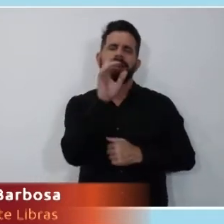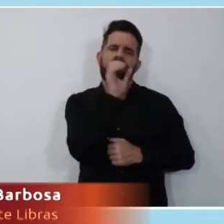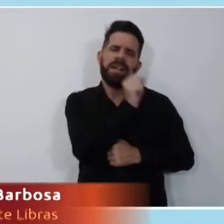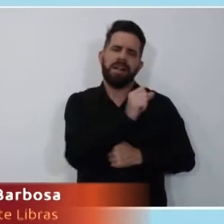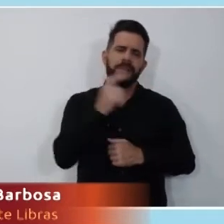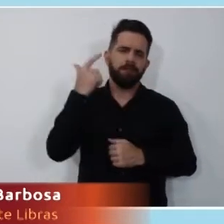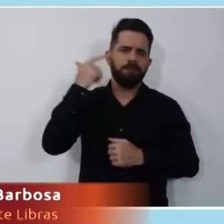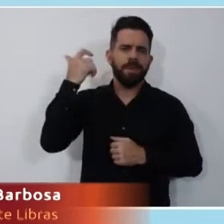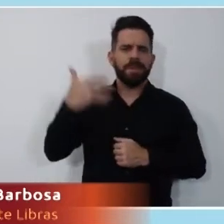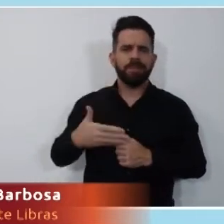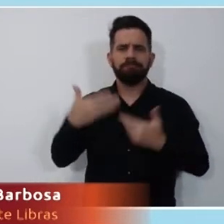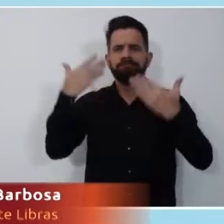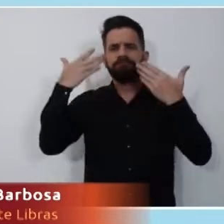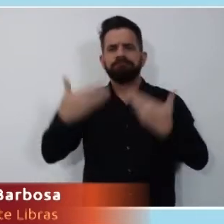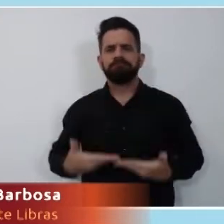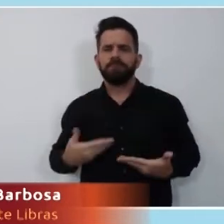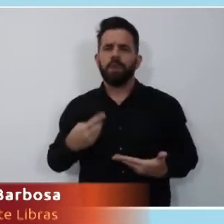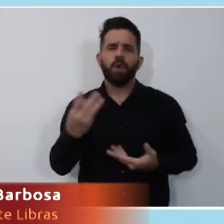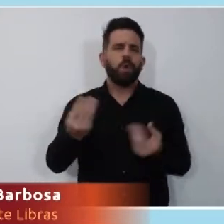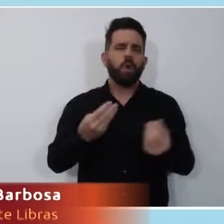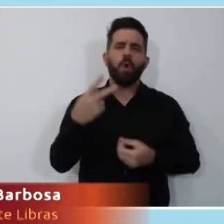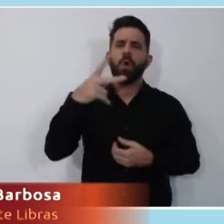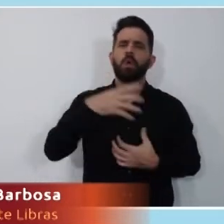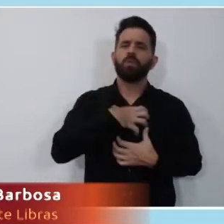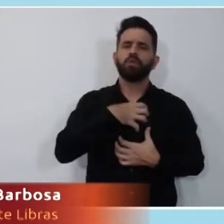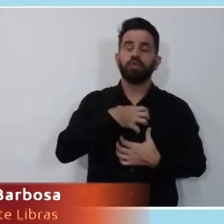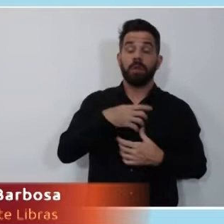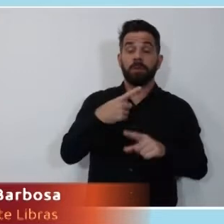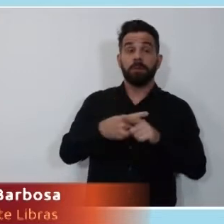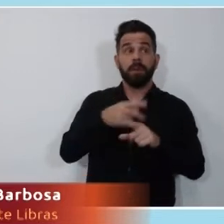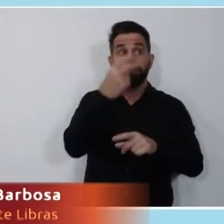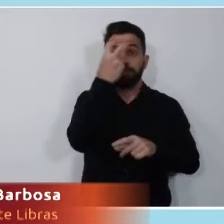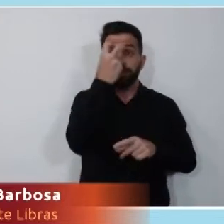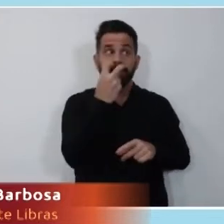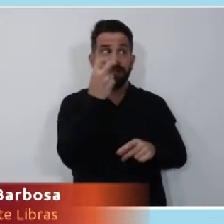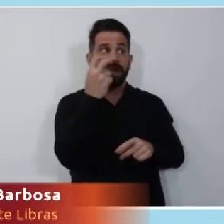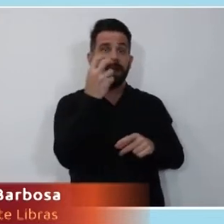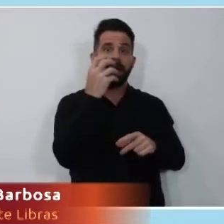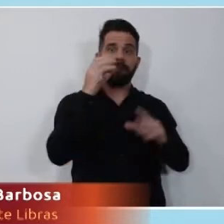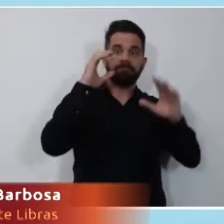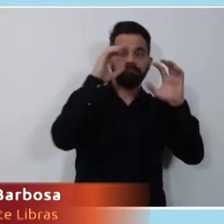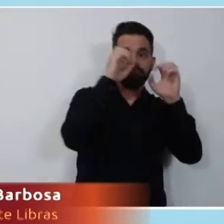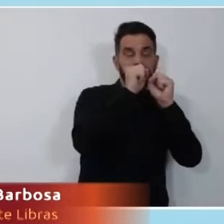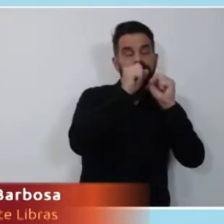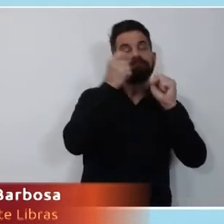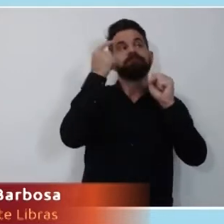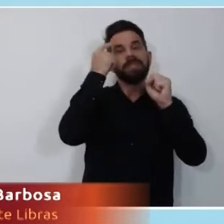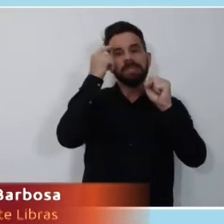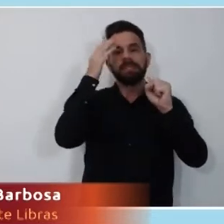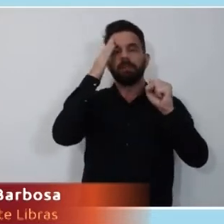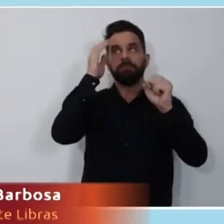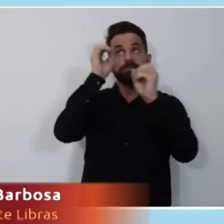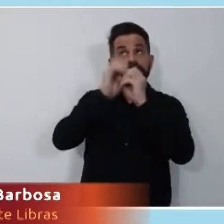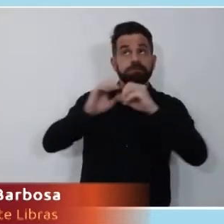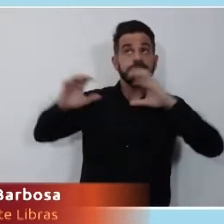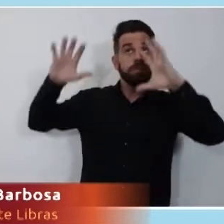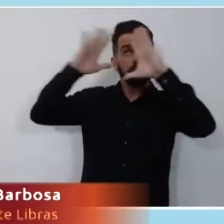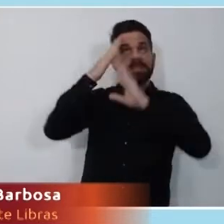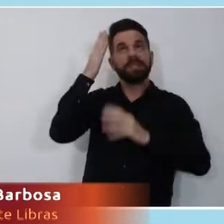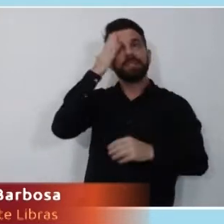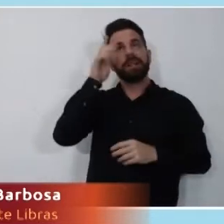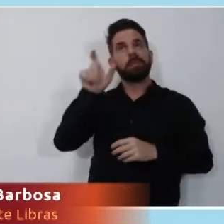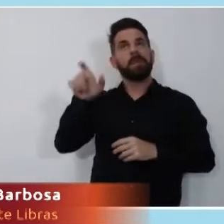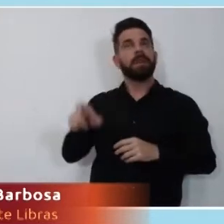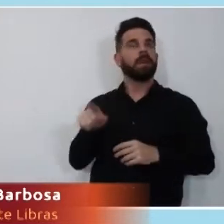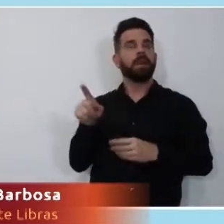descrição física do senhor para o nosso público cego, de baixa visão, também quem está ouvindo pela rádio possa saber quem o senhor é?